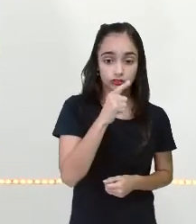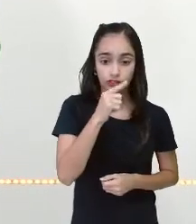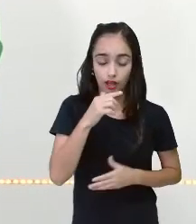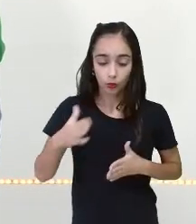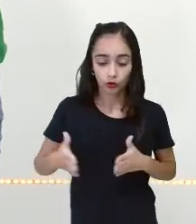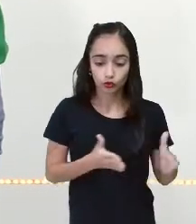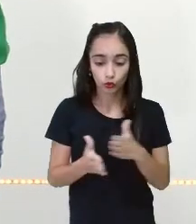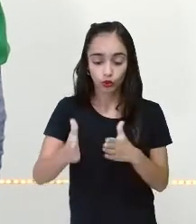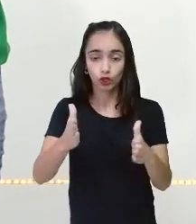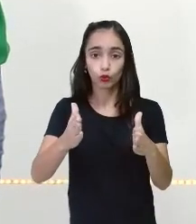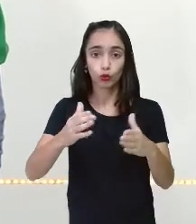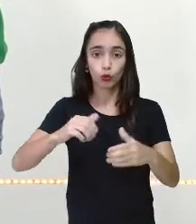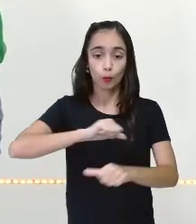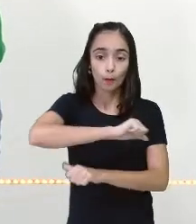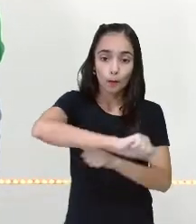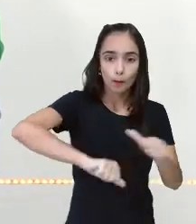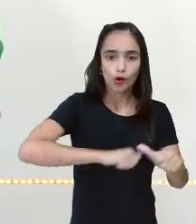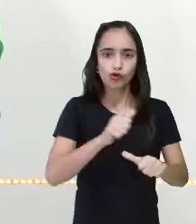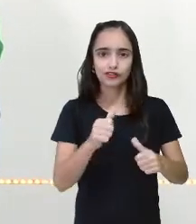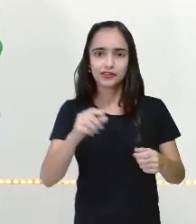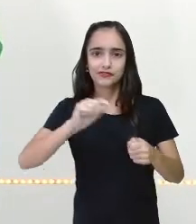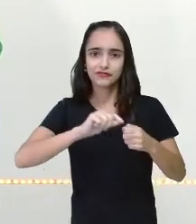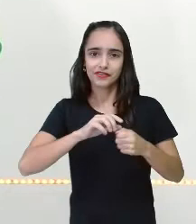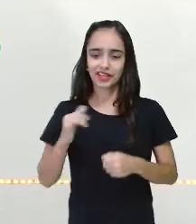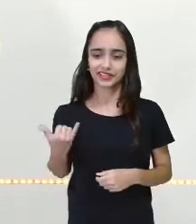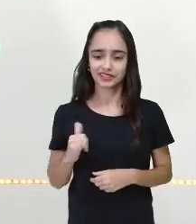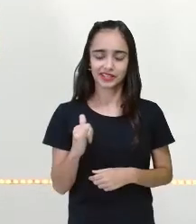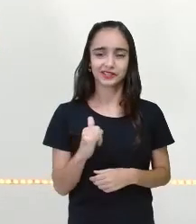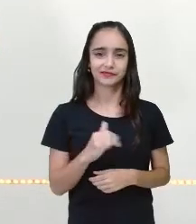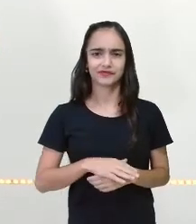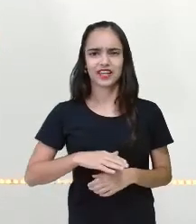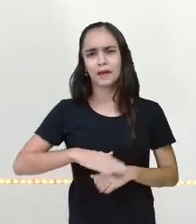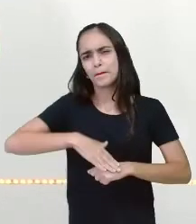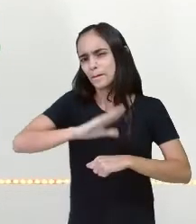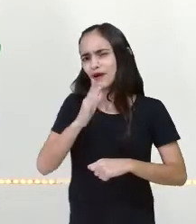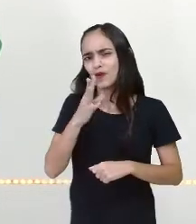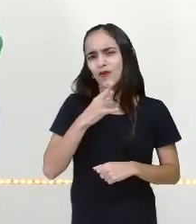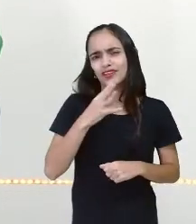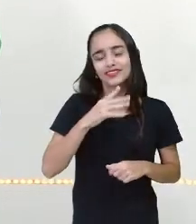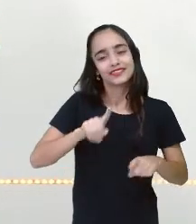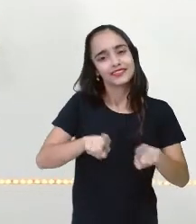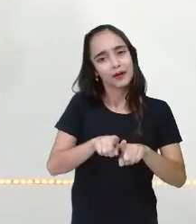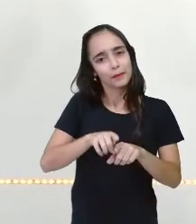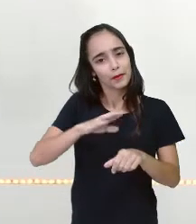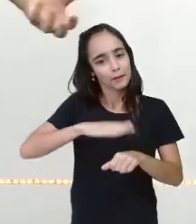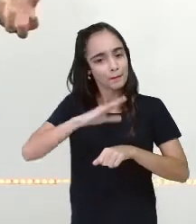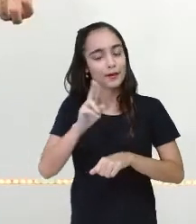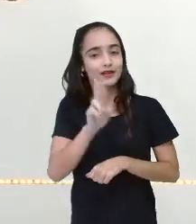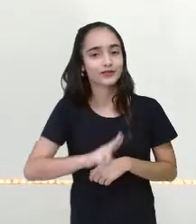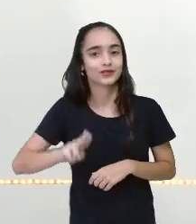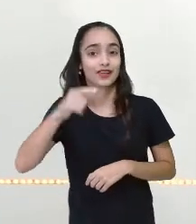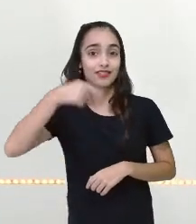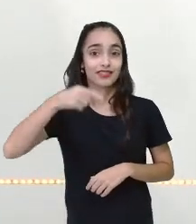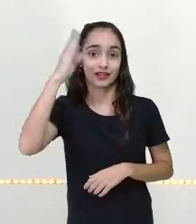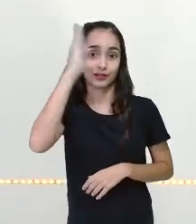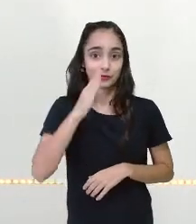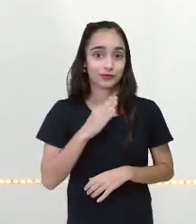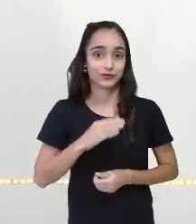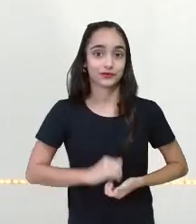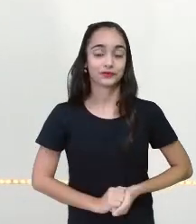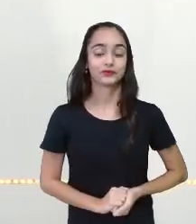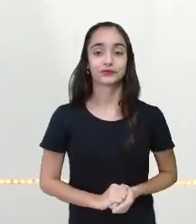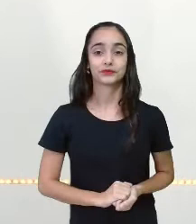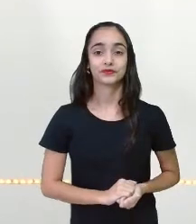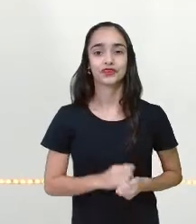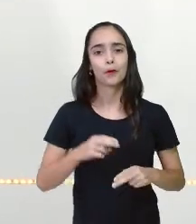é transformada em energia elétrica. Essa é uma das mais conhecidas e mais utilizadas no Brasil. O Brasil tem um potencial muito grande de geração de energia